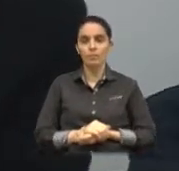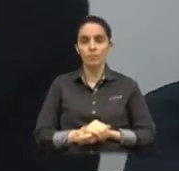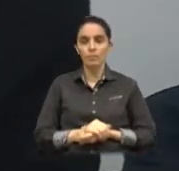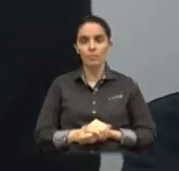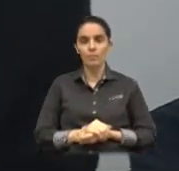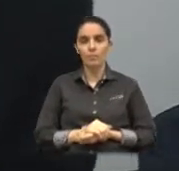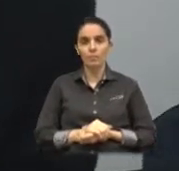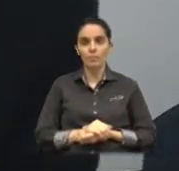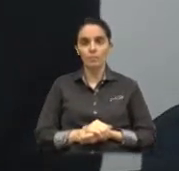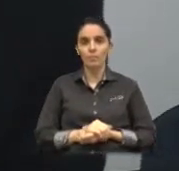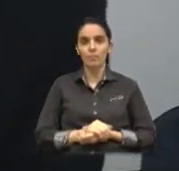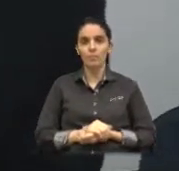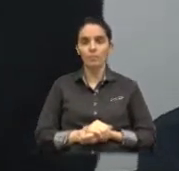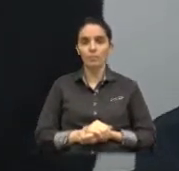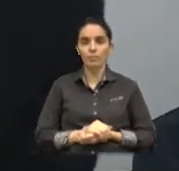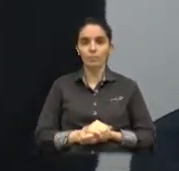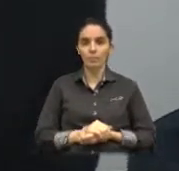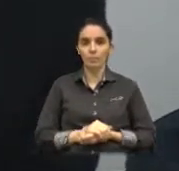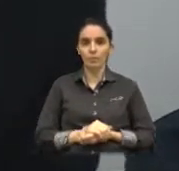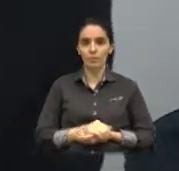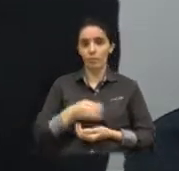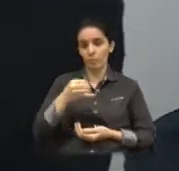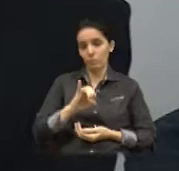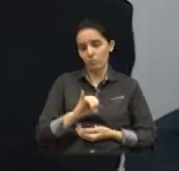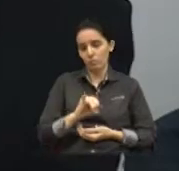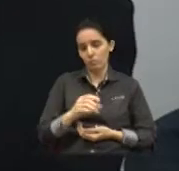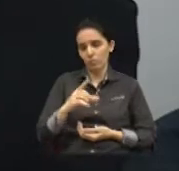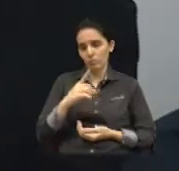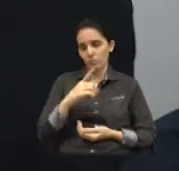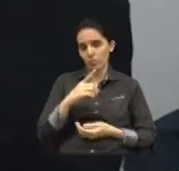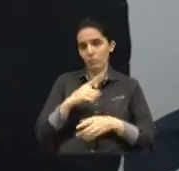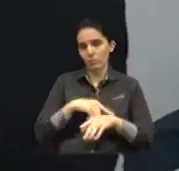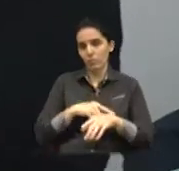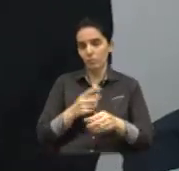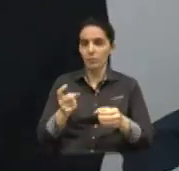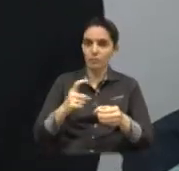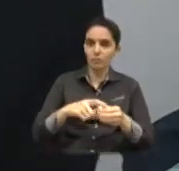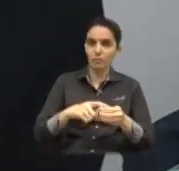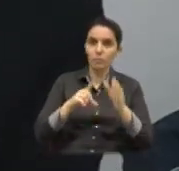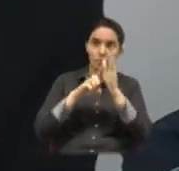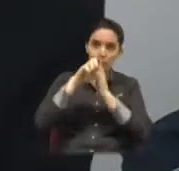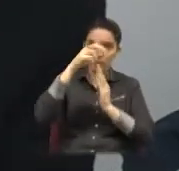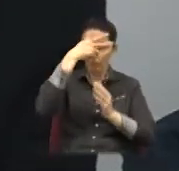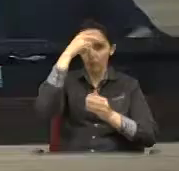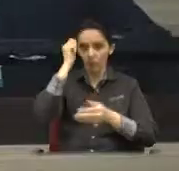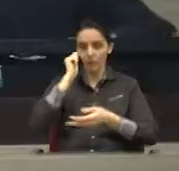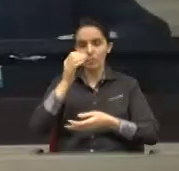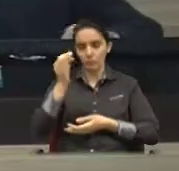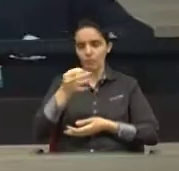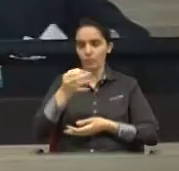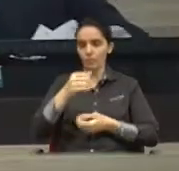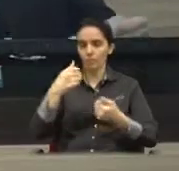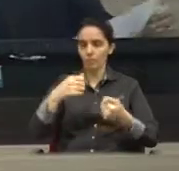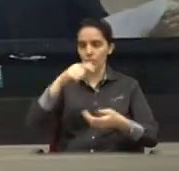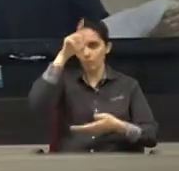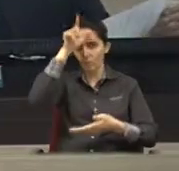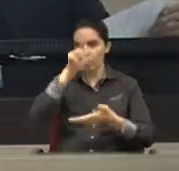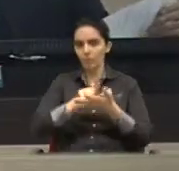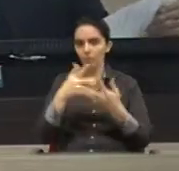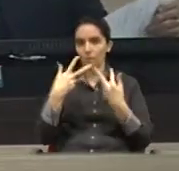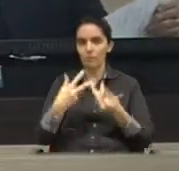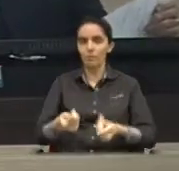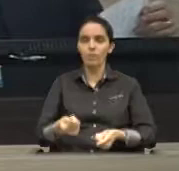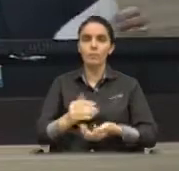nós possamos inverter as moções e, se houver tempo, a gente volta para os requerimentos. Tá certo. Eu preciso da anuência dos